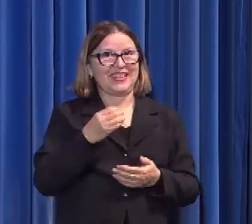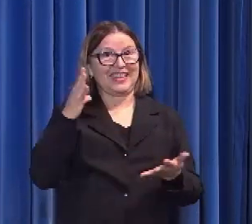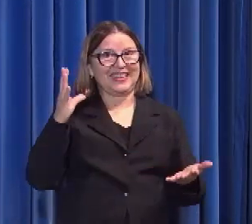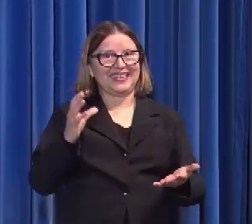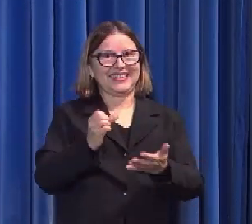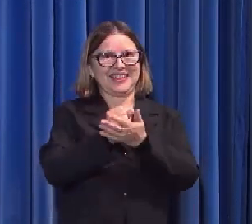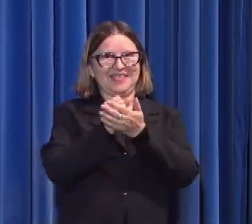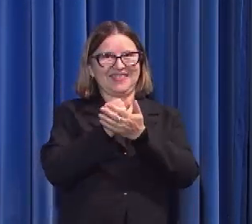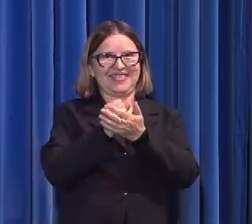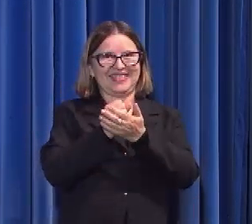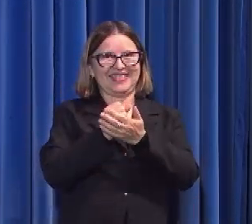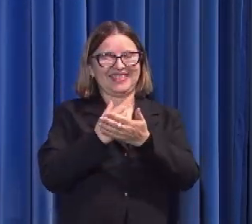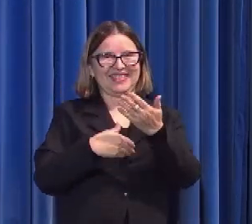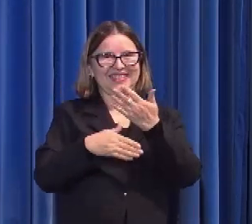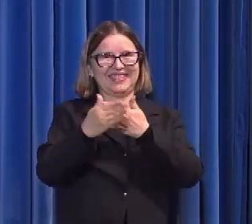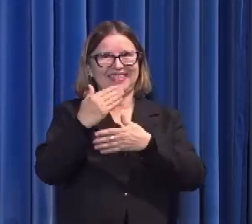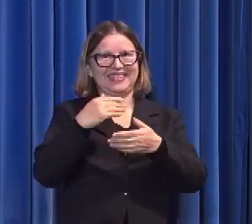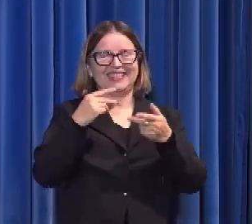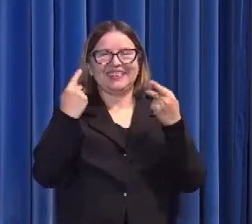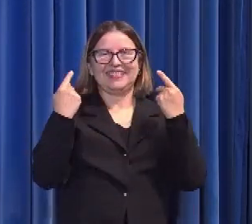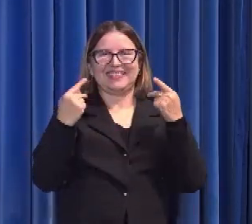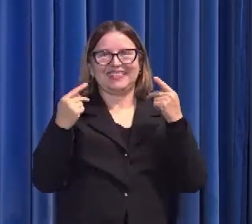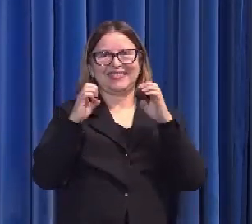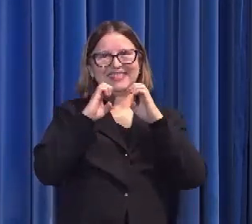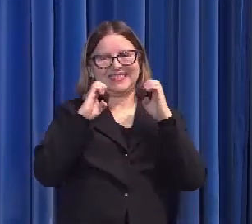pela pregação do evangélico